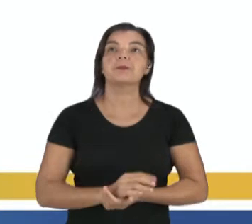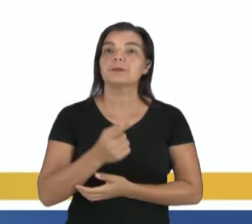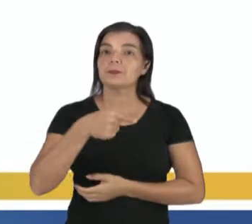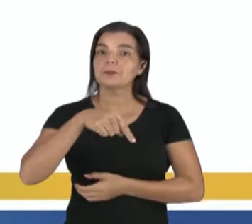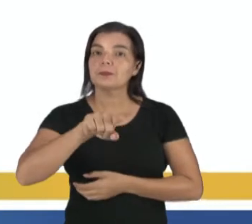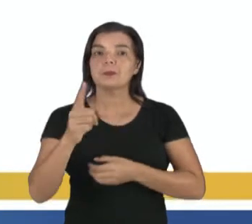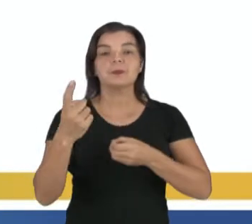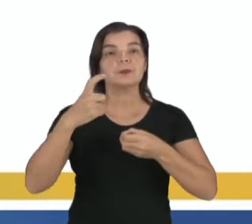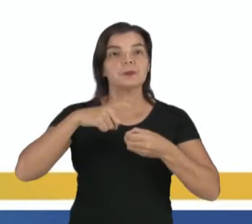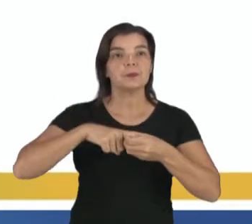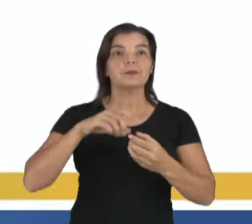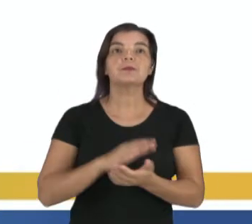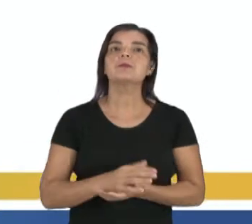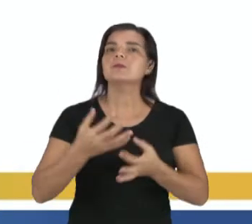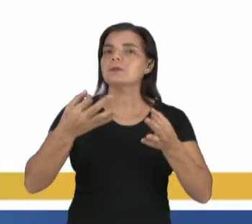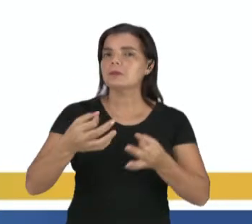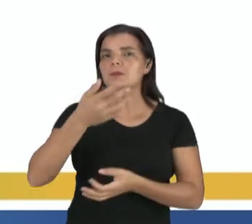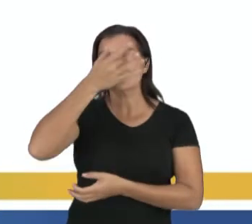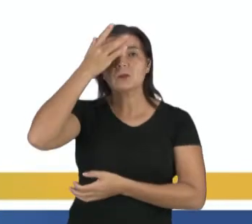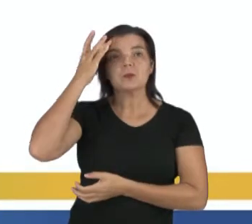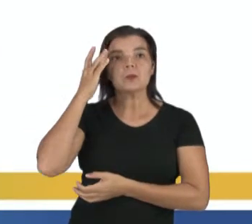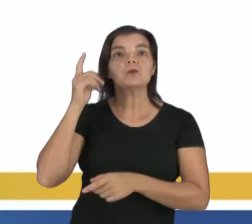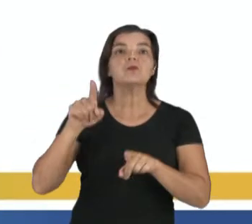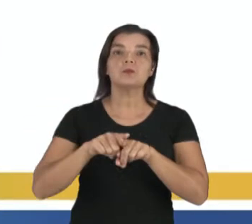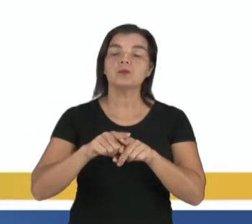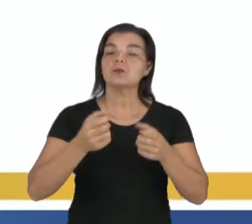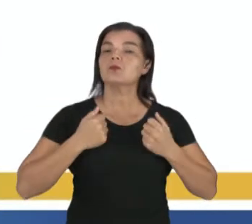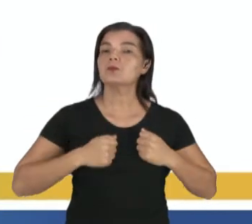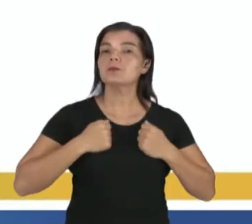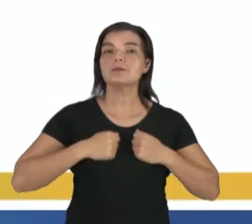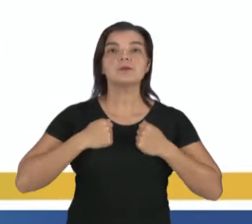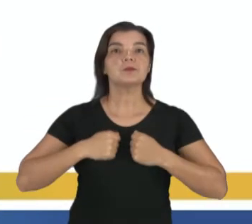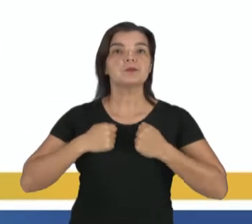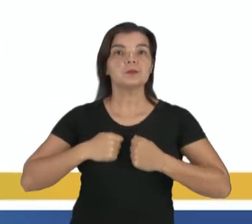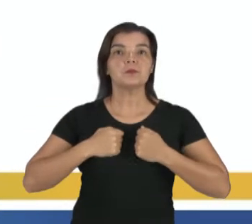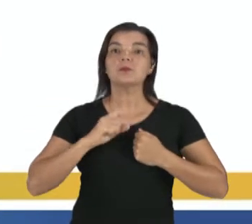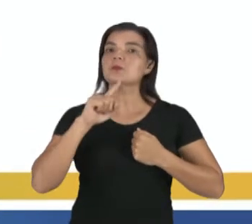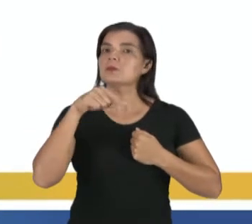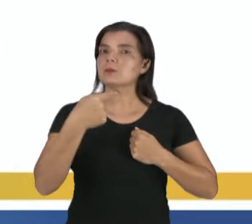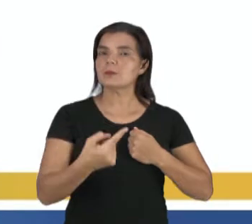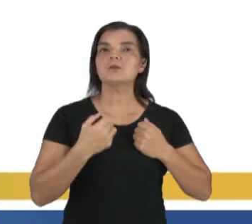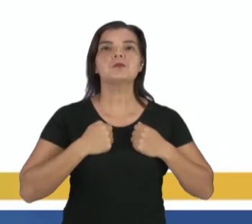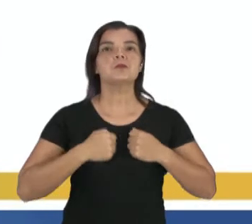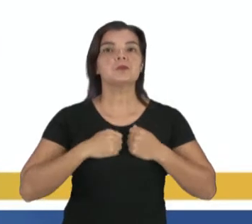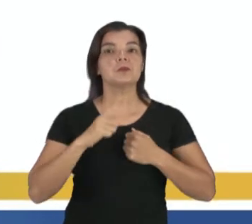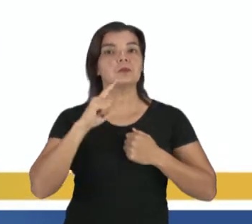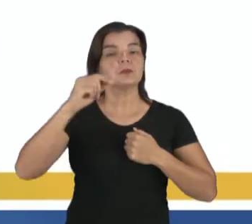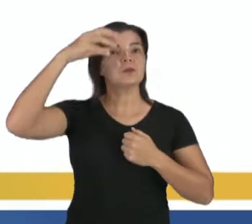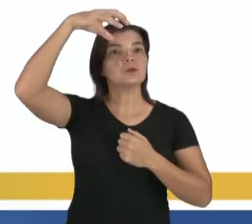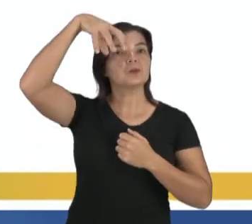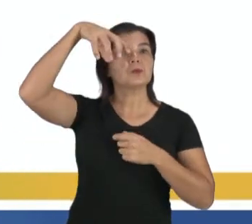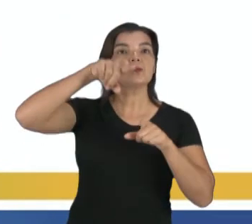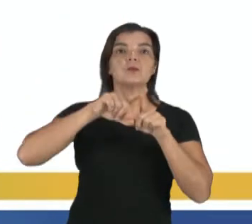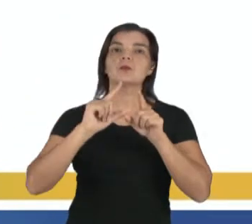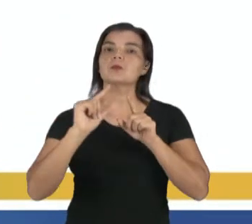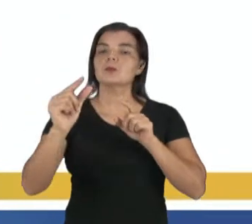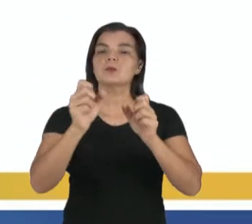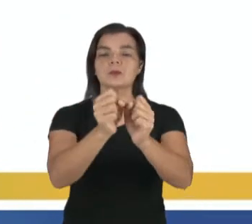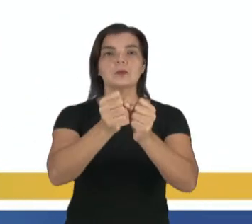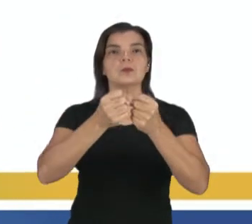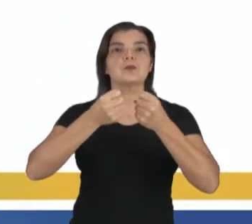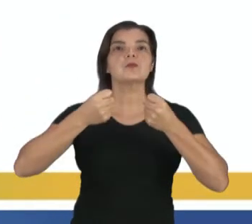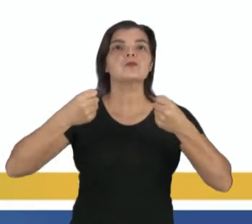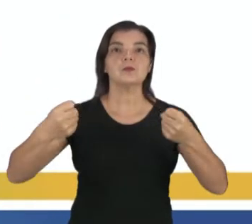volta. Certo dia, uma pessoa estava tomando banho. Logo depois do banho, saiu do chuveiro e foi até o seu